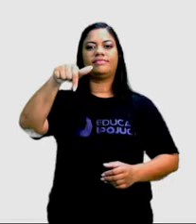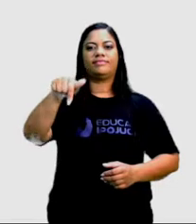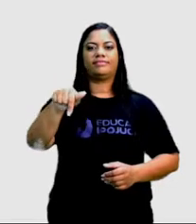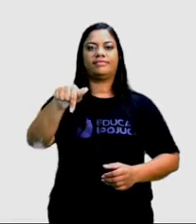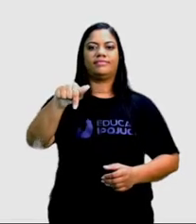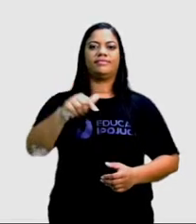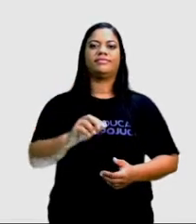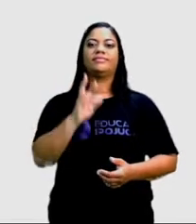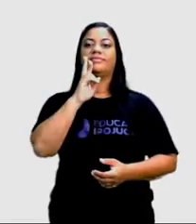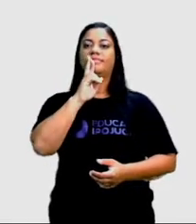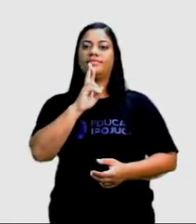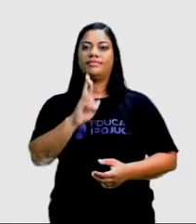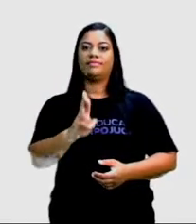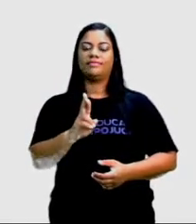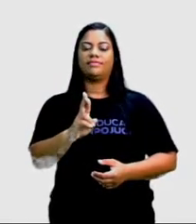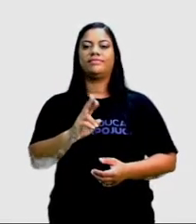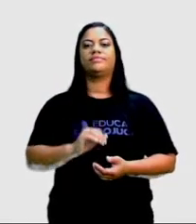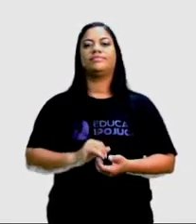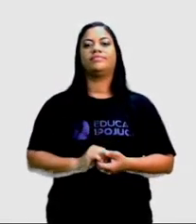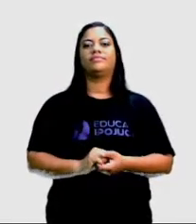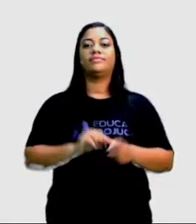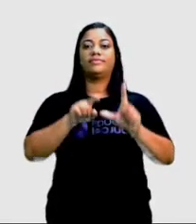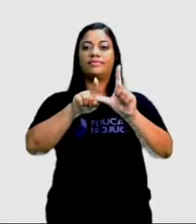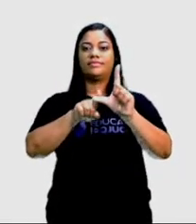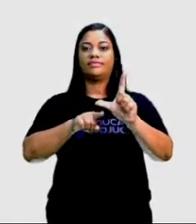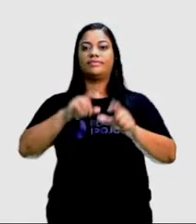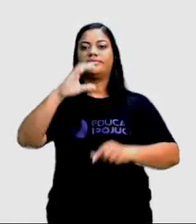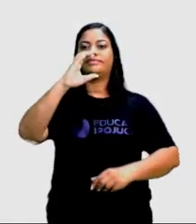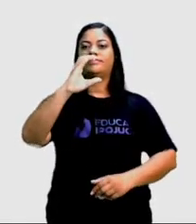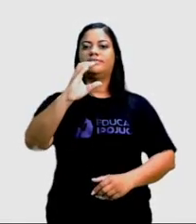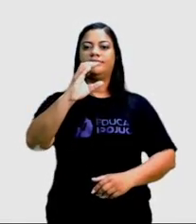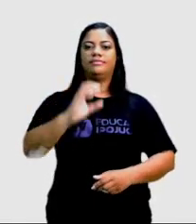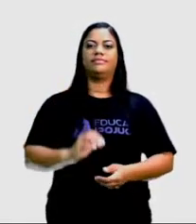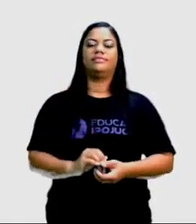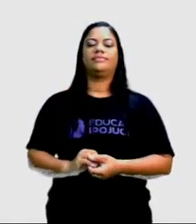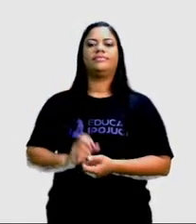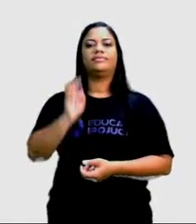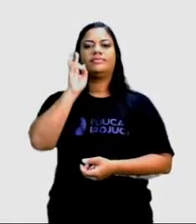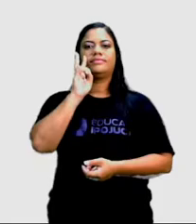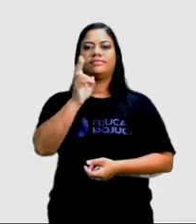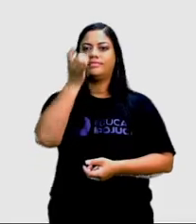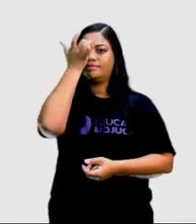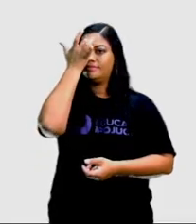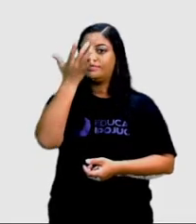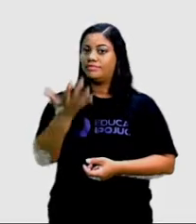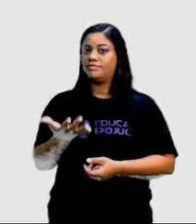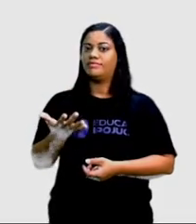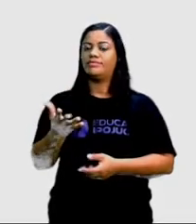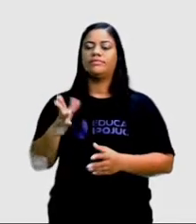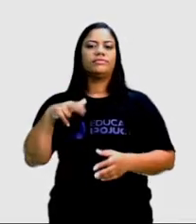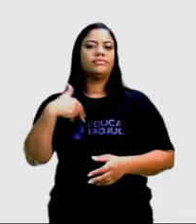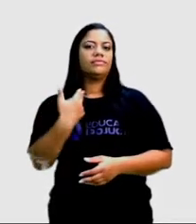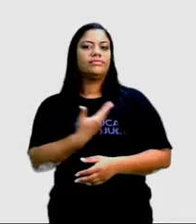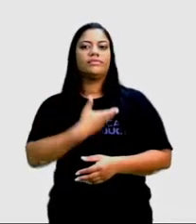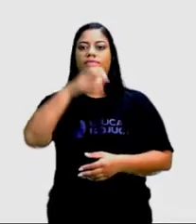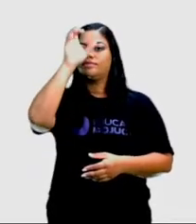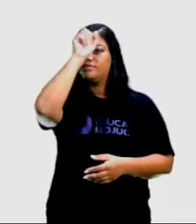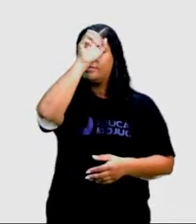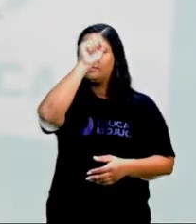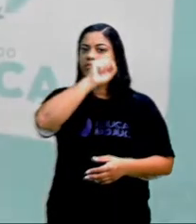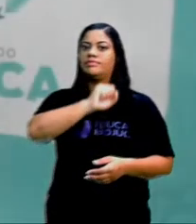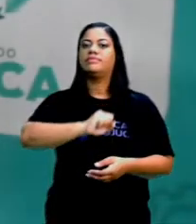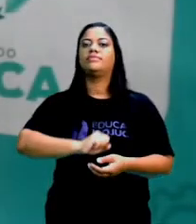57. A resposta é a letra C. Viu como é fácil? Quando a gente aprende